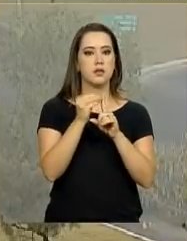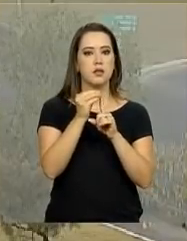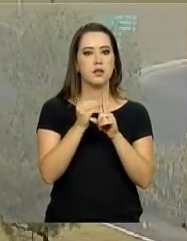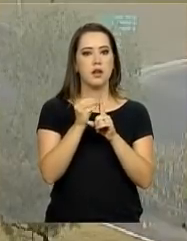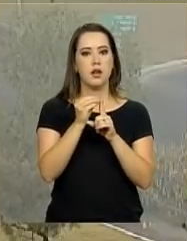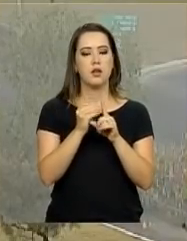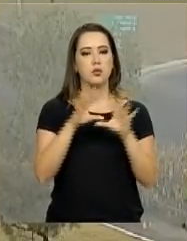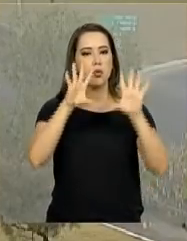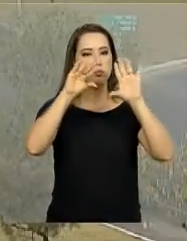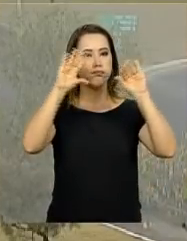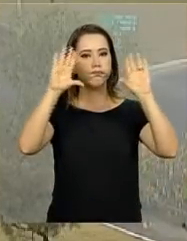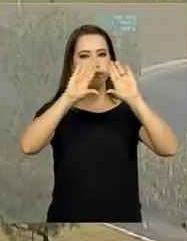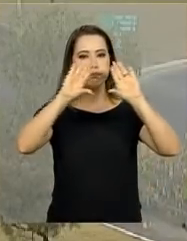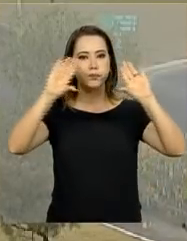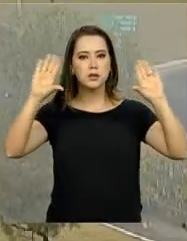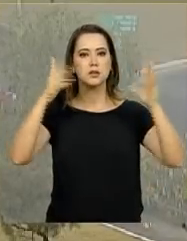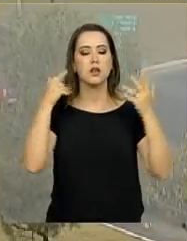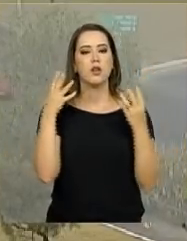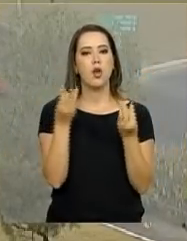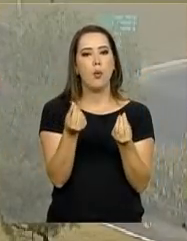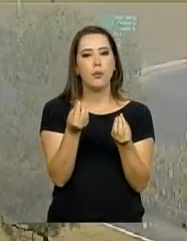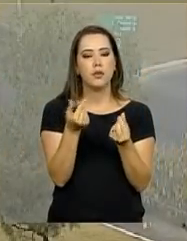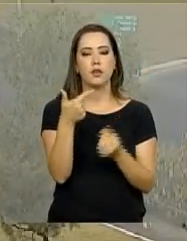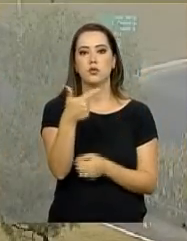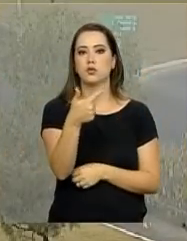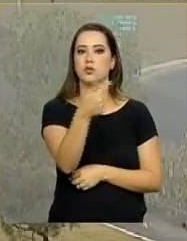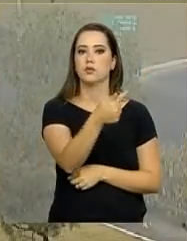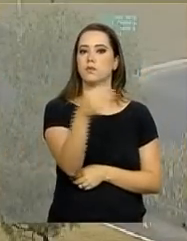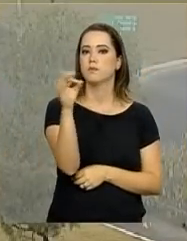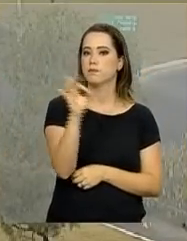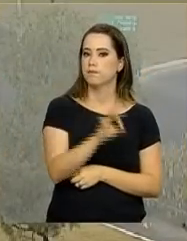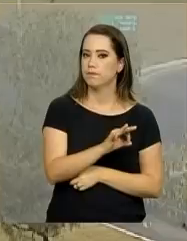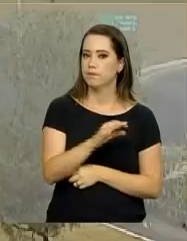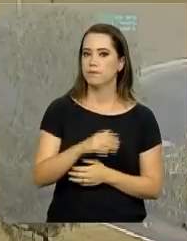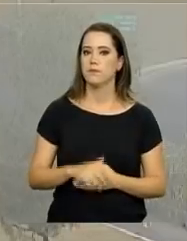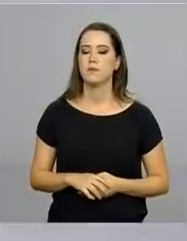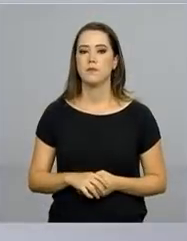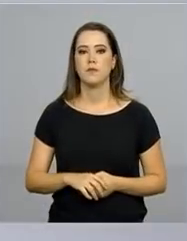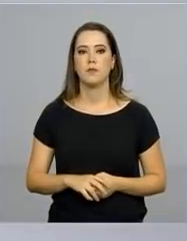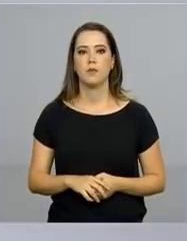com poucas nuvens e a umidade do ar está em 27%.